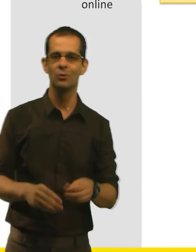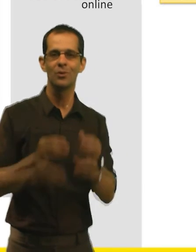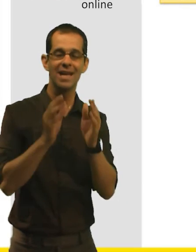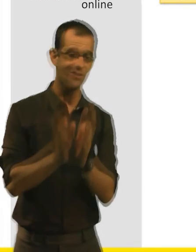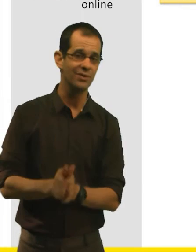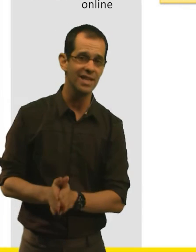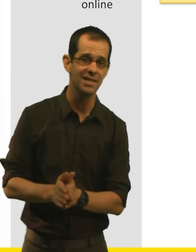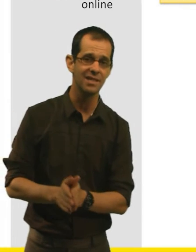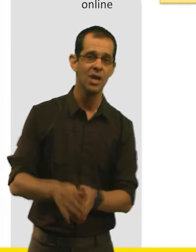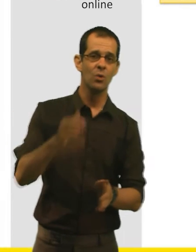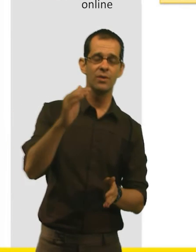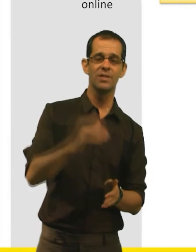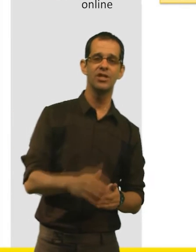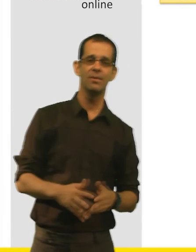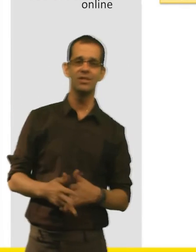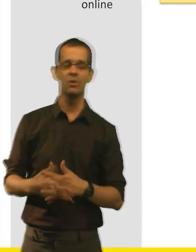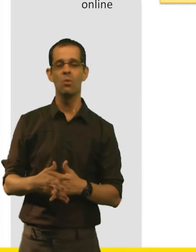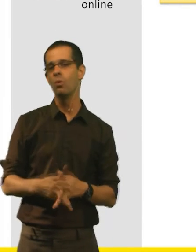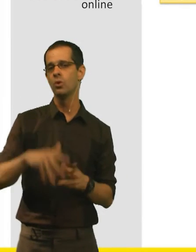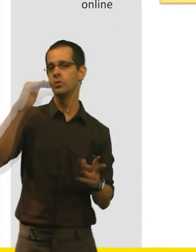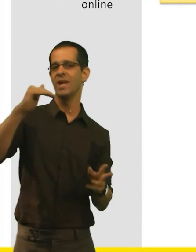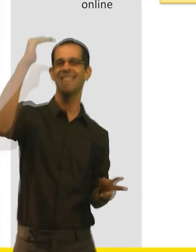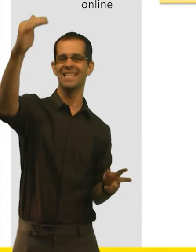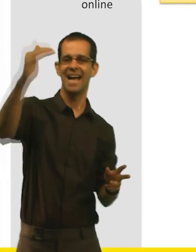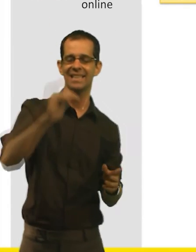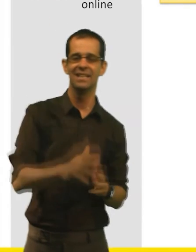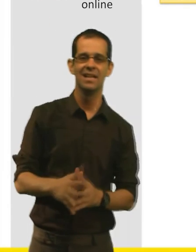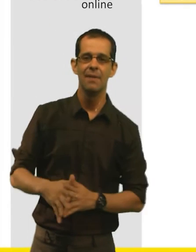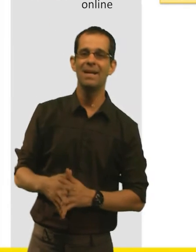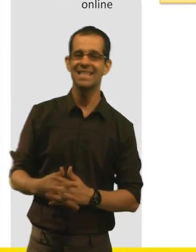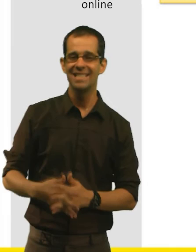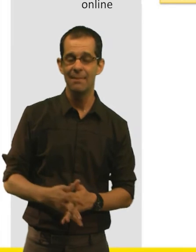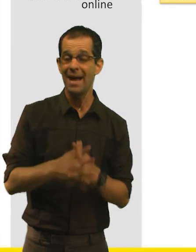faço outro, porque às vezes o que você chama de concurso escada